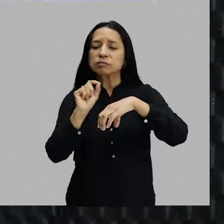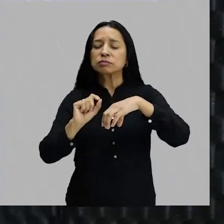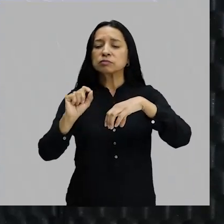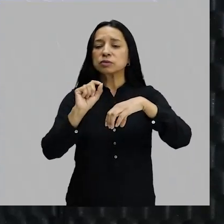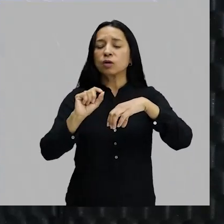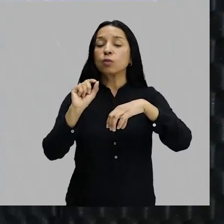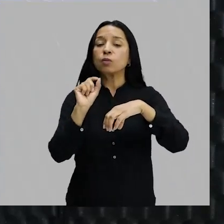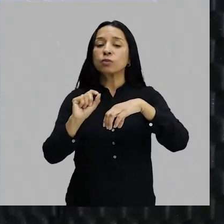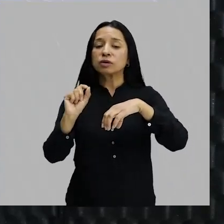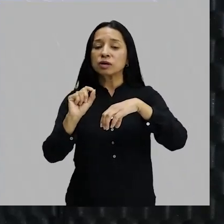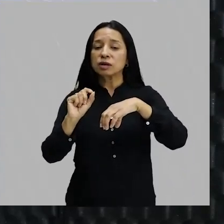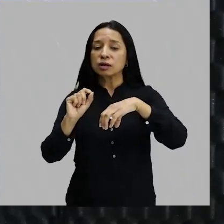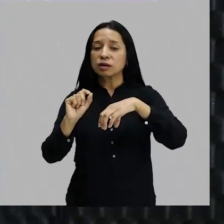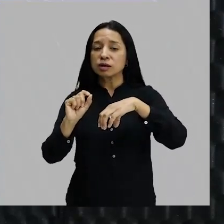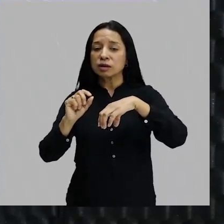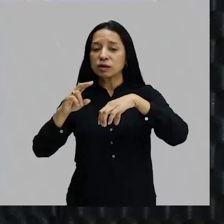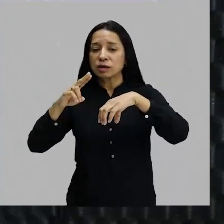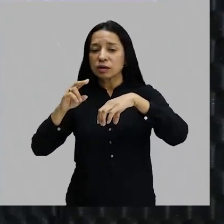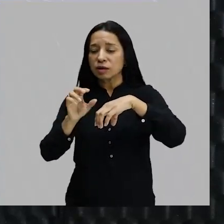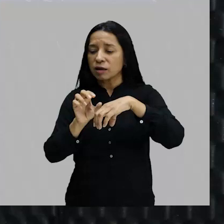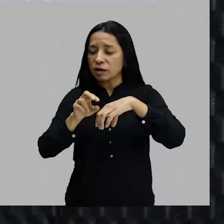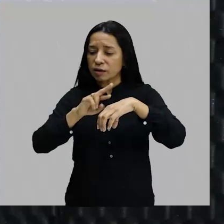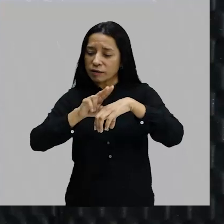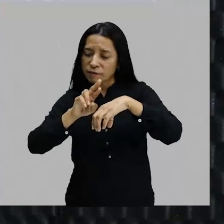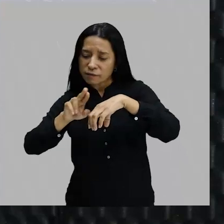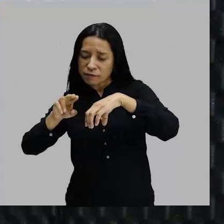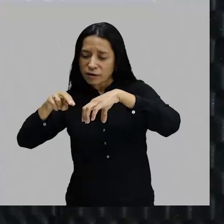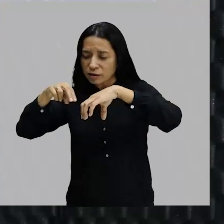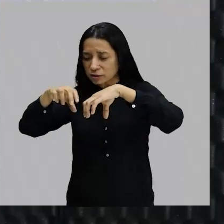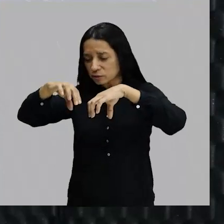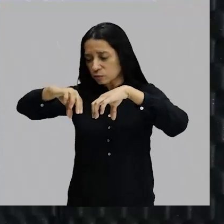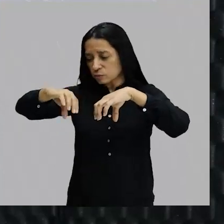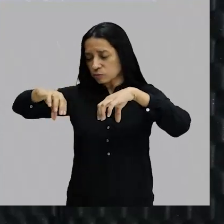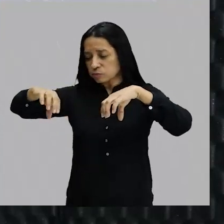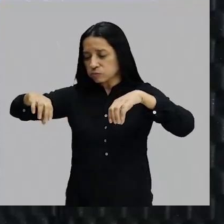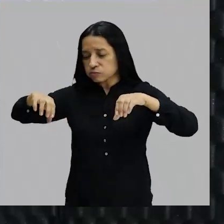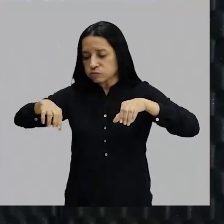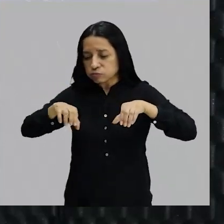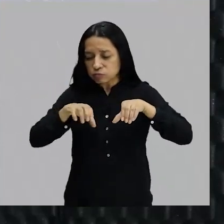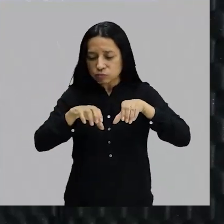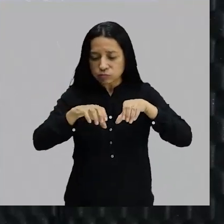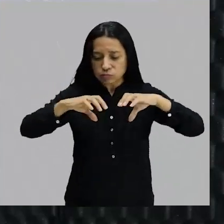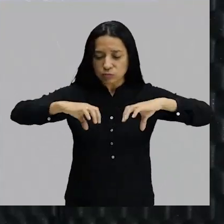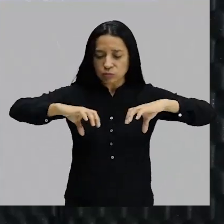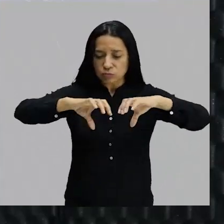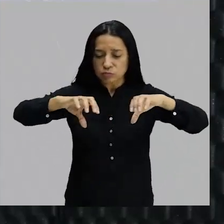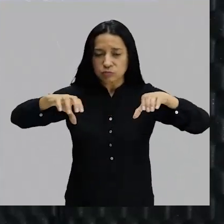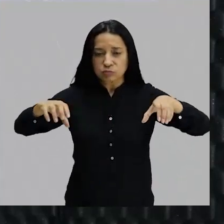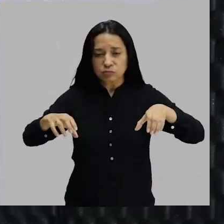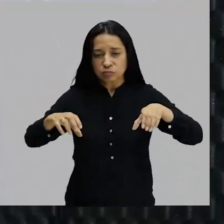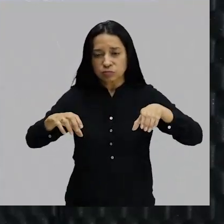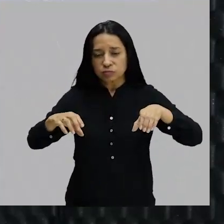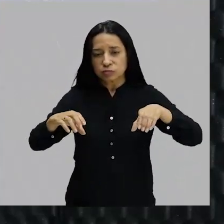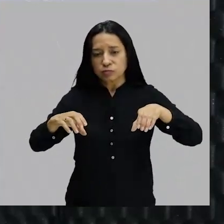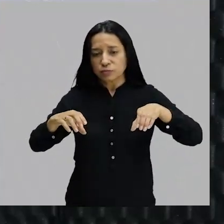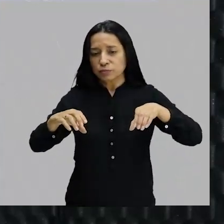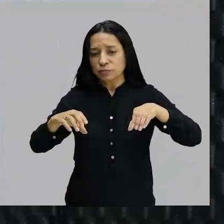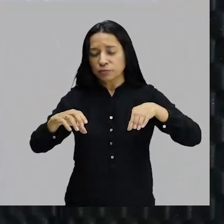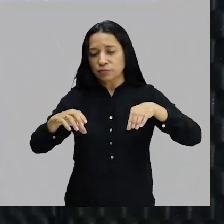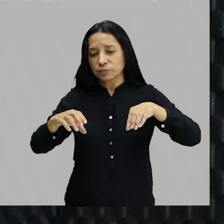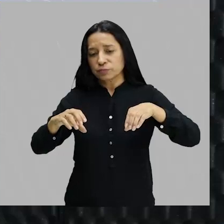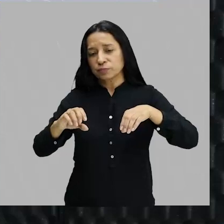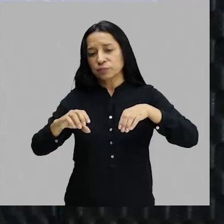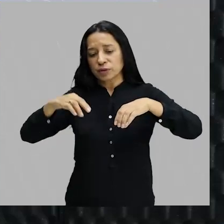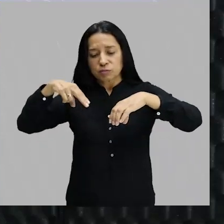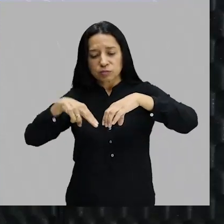são uma espécie de várias galerias subterrâneas, buracos, cavernas, covas,